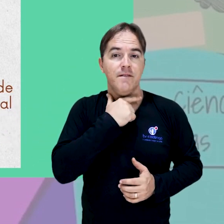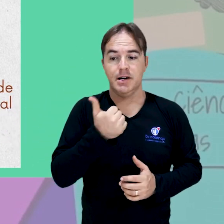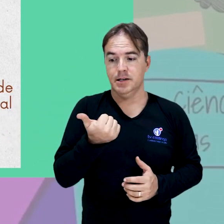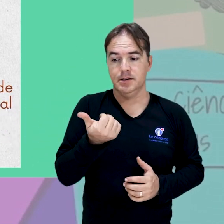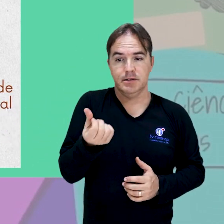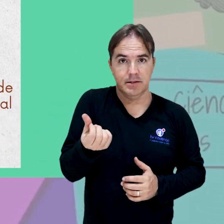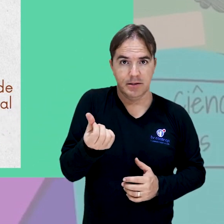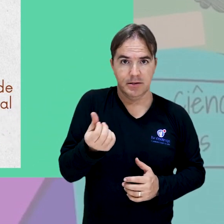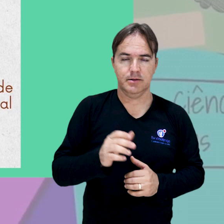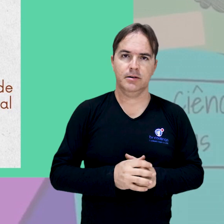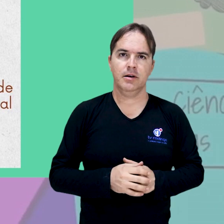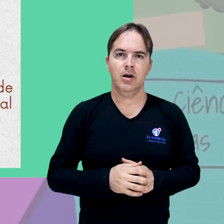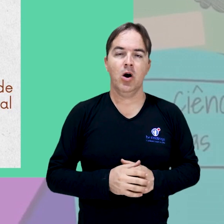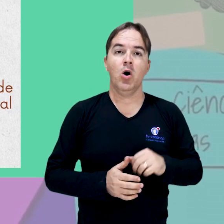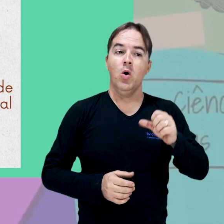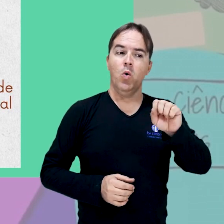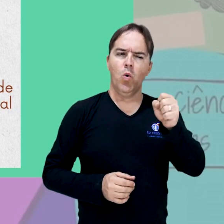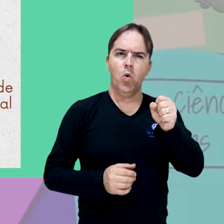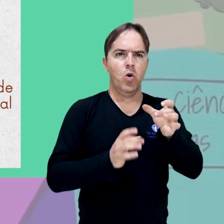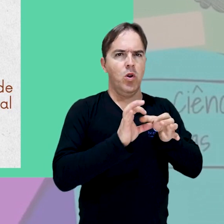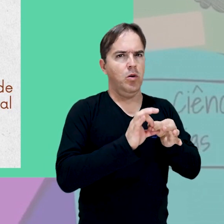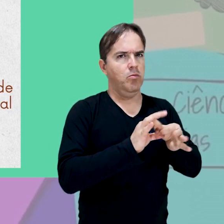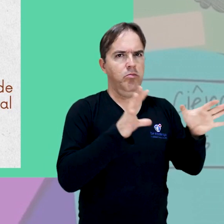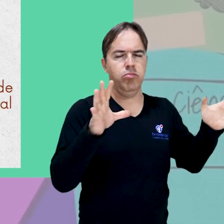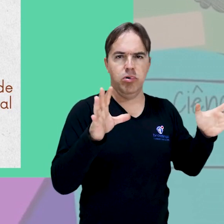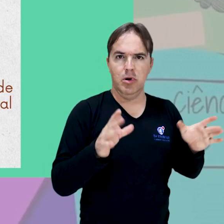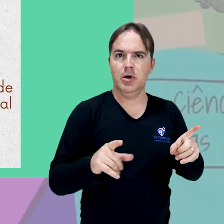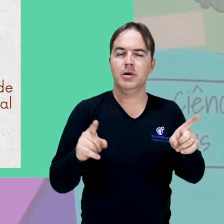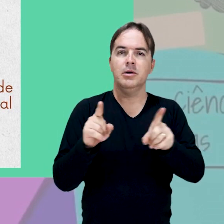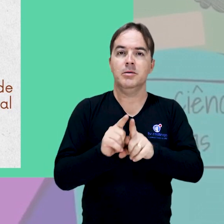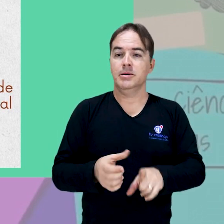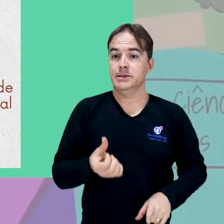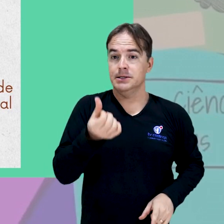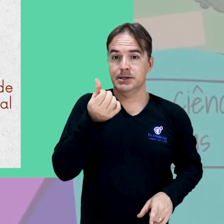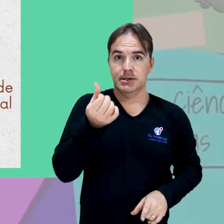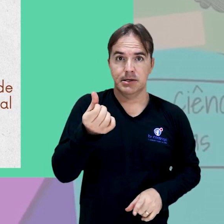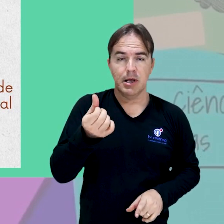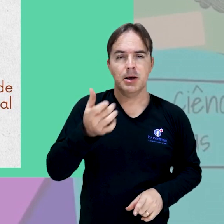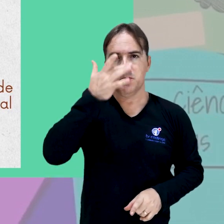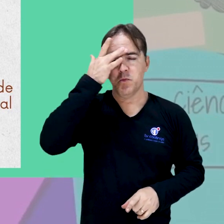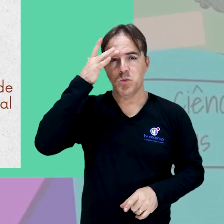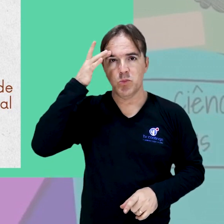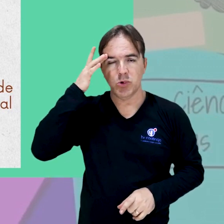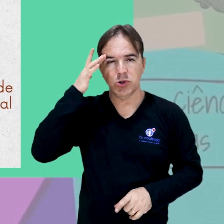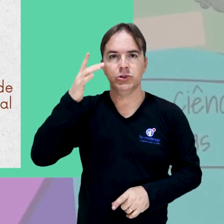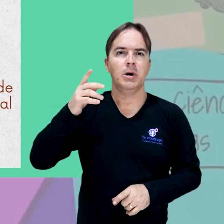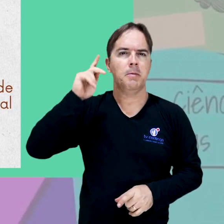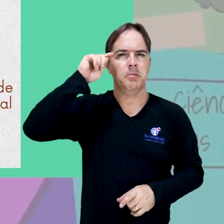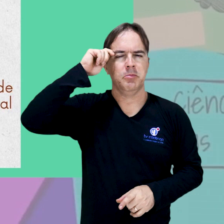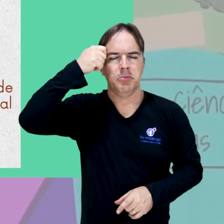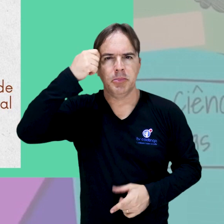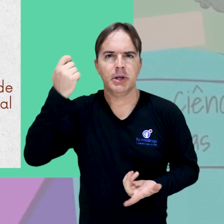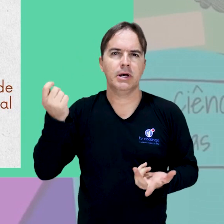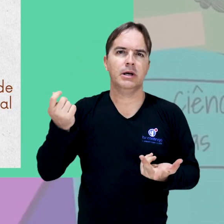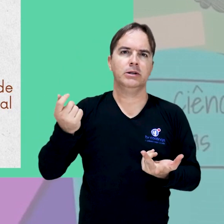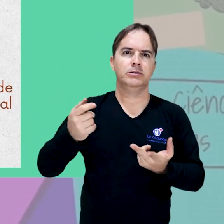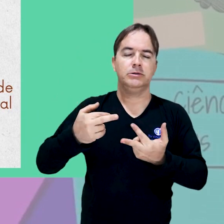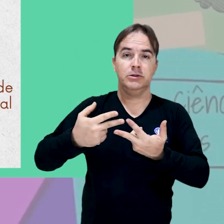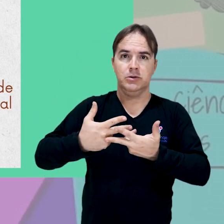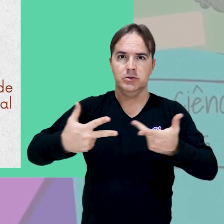oito para Ampla concorrência seis para autodeclarados negros pretos leopardos indígenas